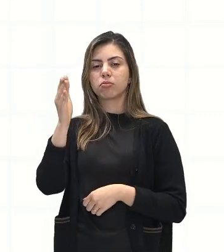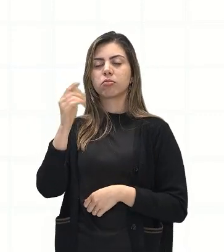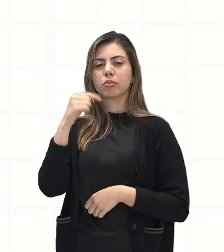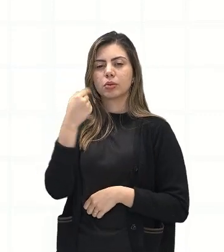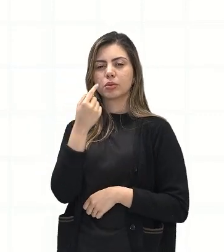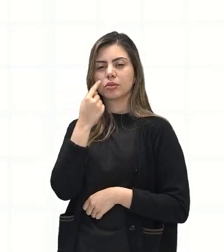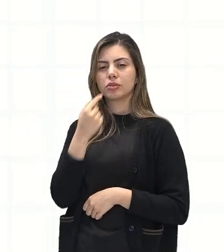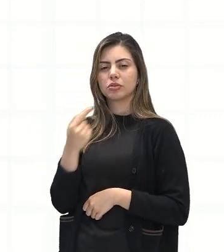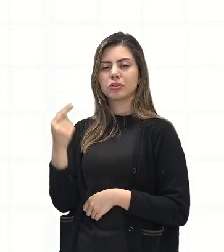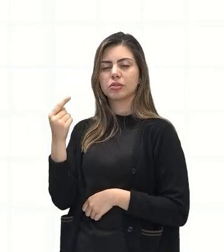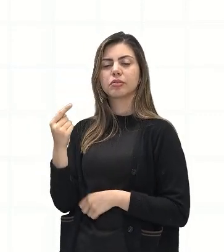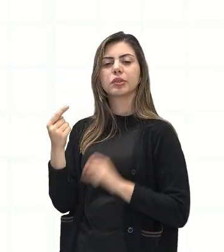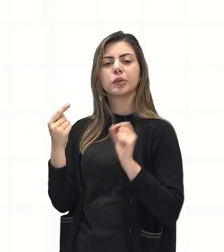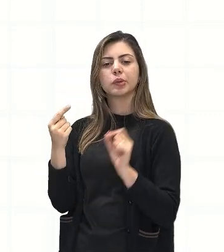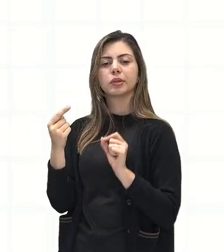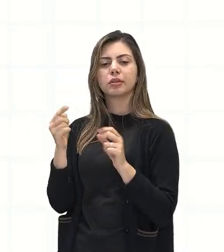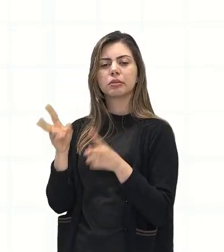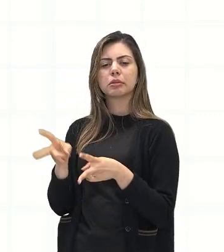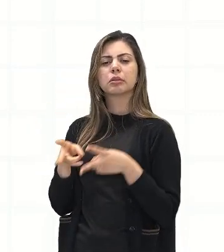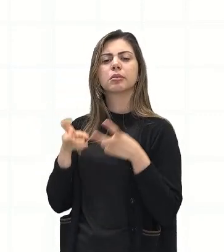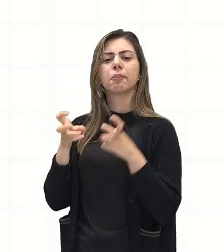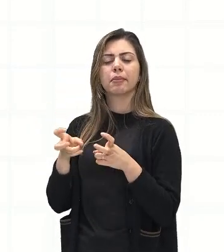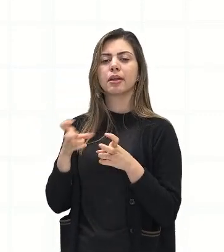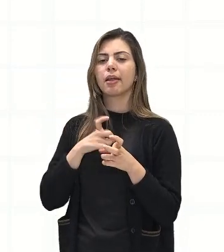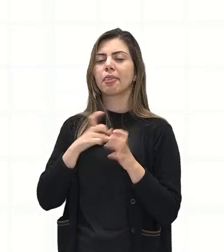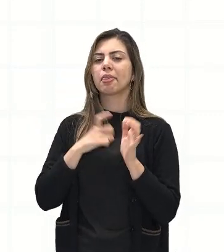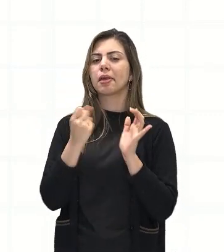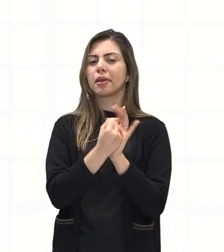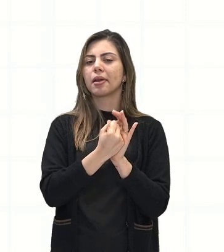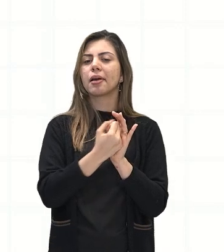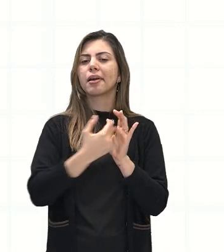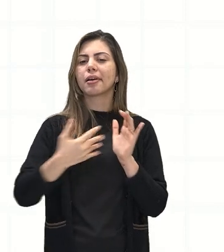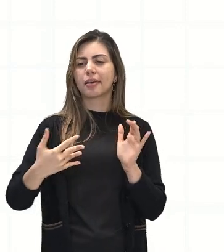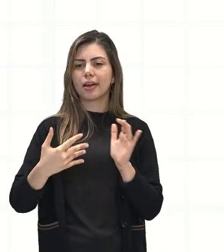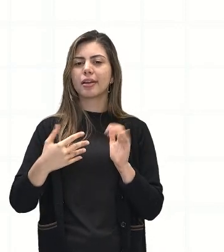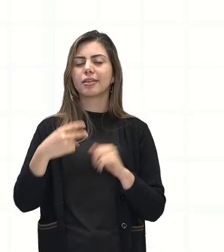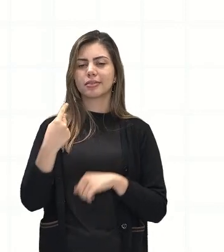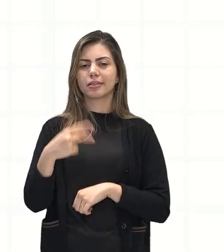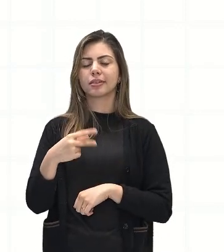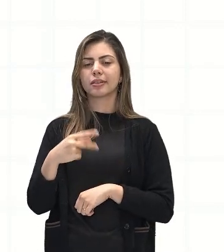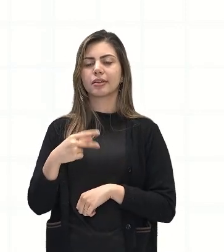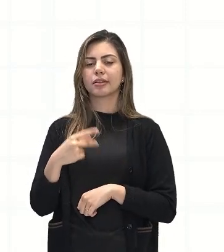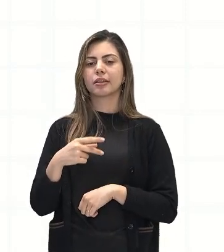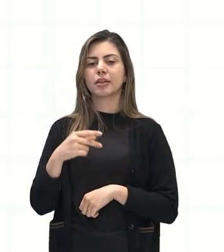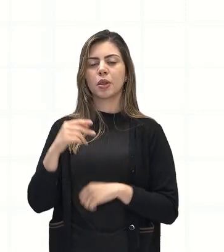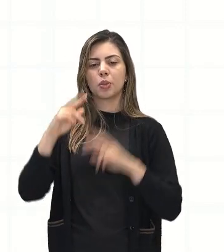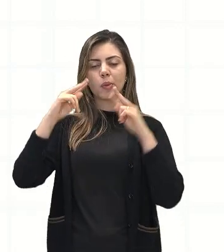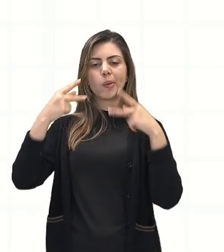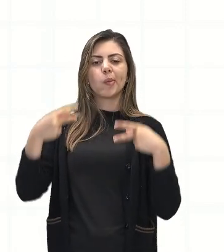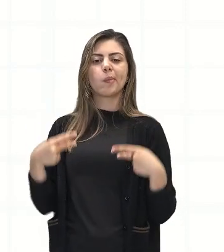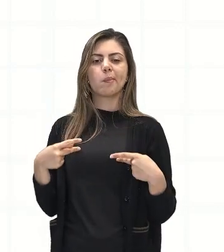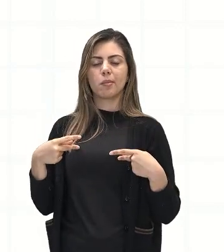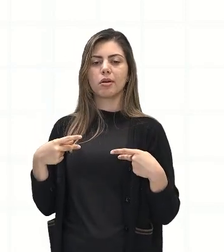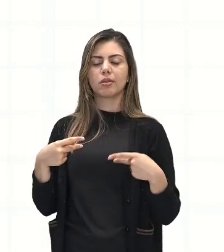ela aqui, a gente observa algumas características que são bem peculiares, importantes para que a